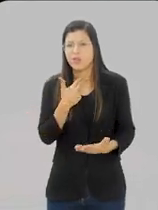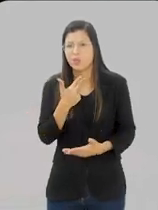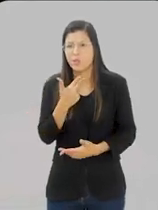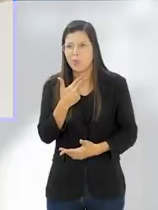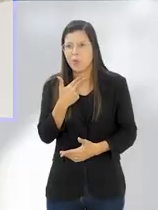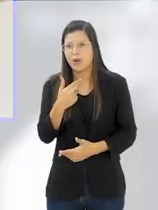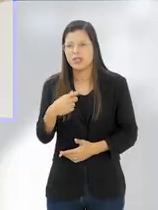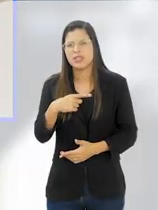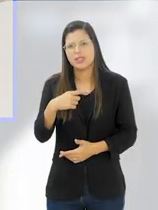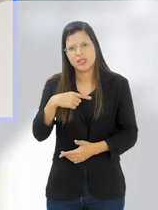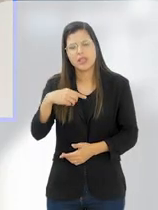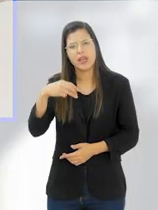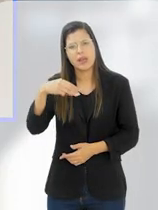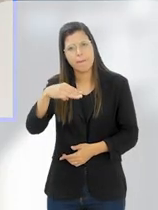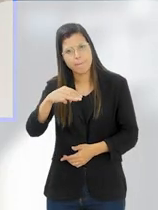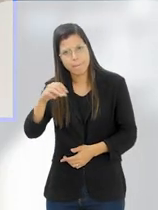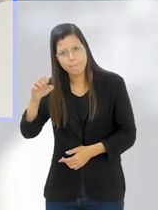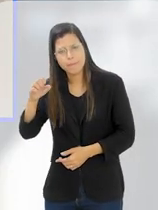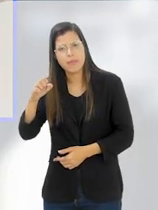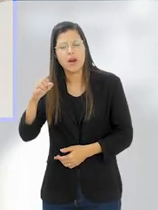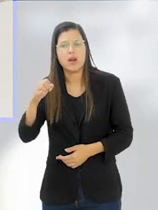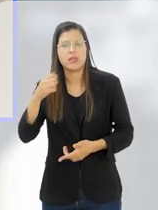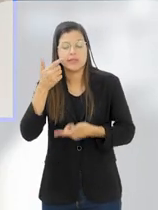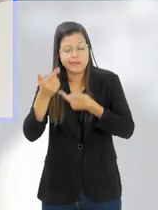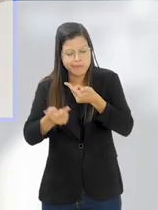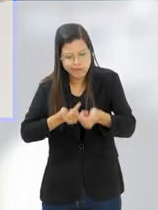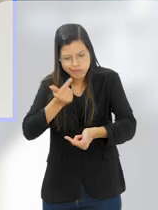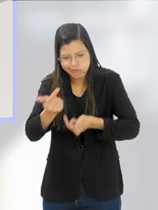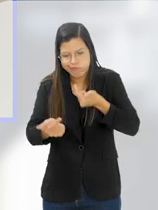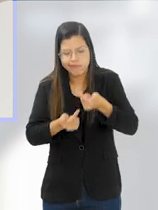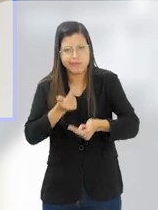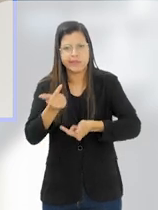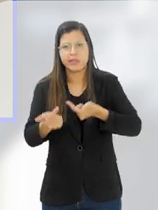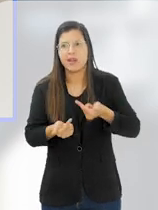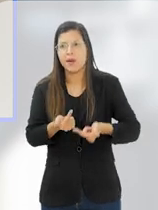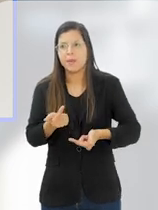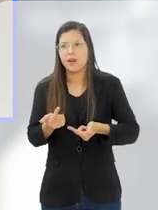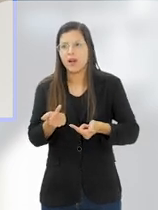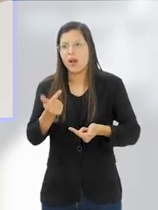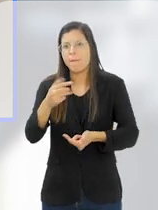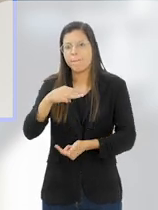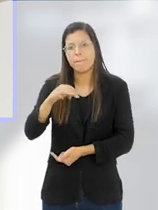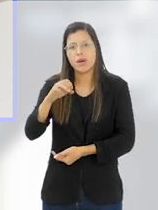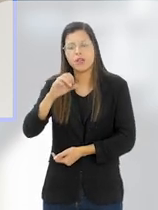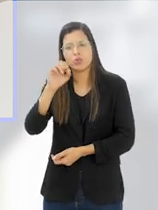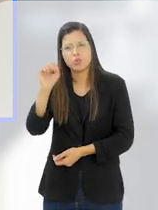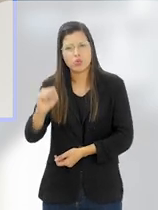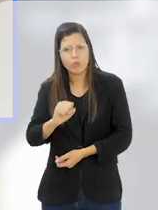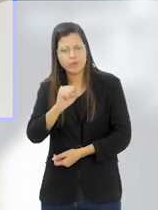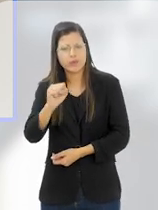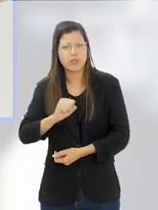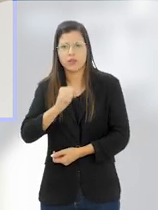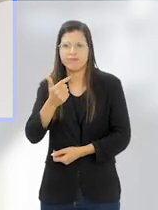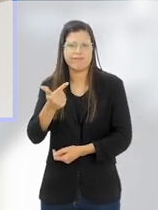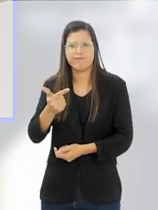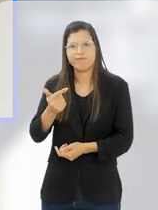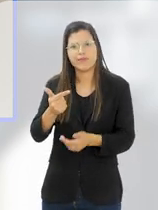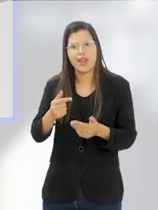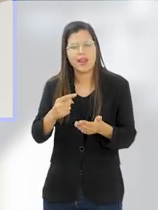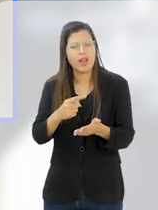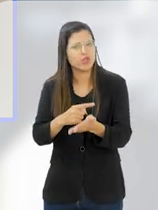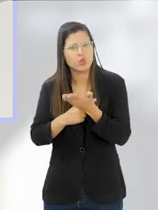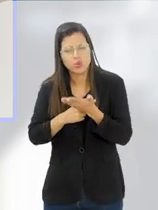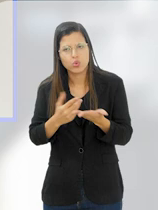pode esquecer que tem muita mãe sobrecarregada aí por trás do tempo de telas, né? Mãe solo, que, enfim, não tem ajuda, que estão tendo